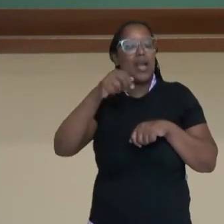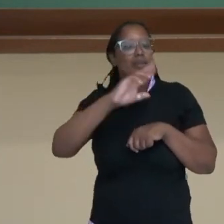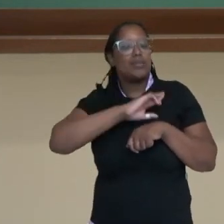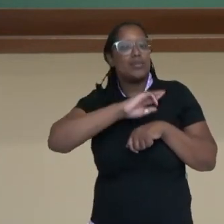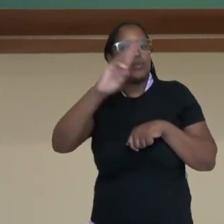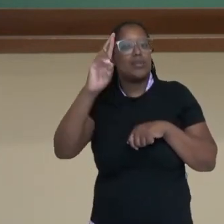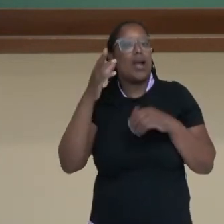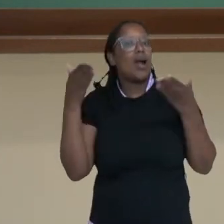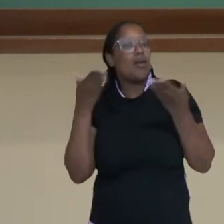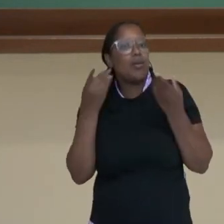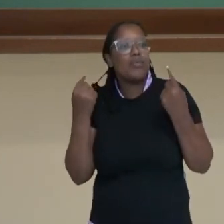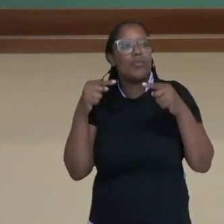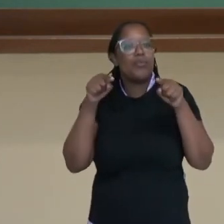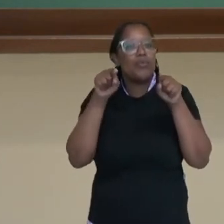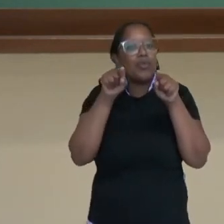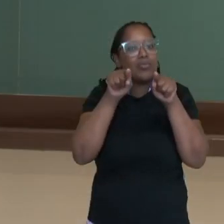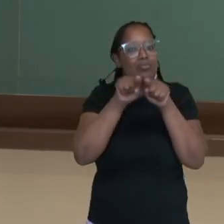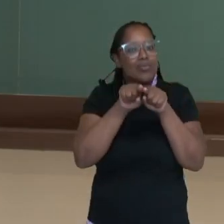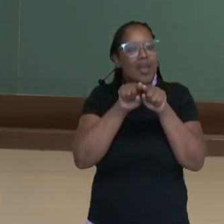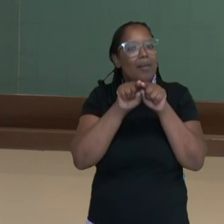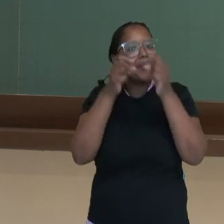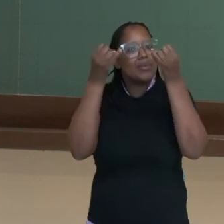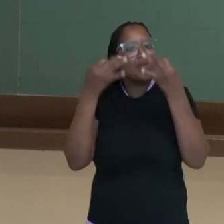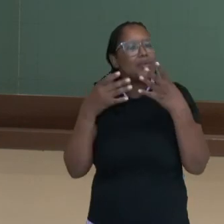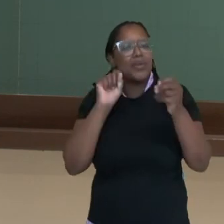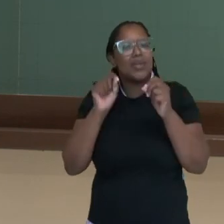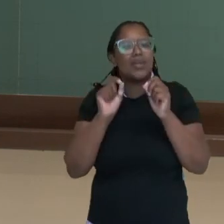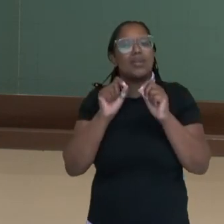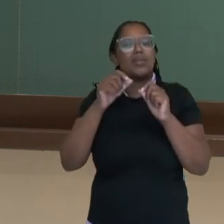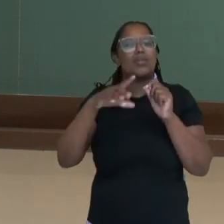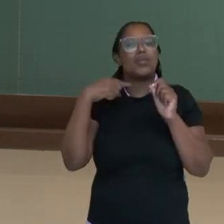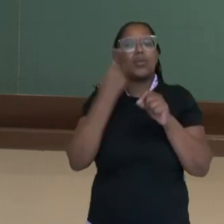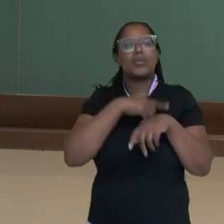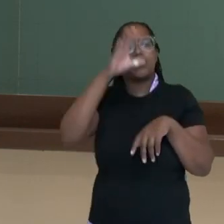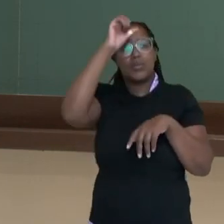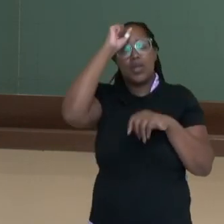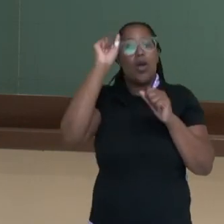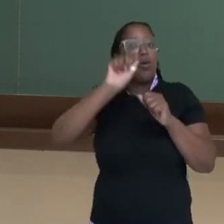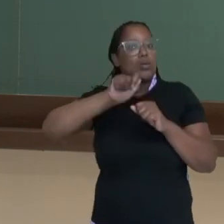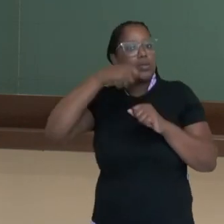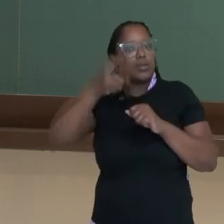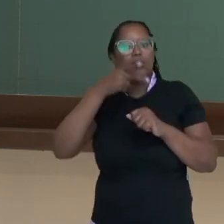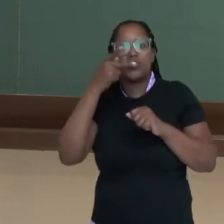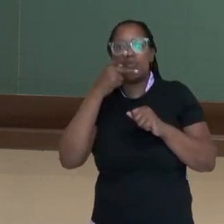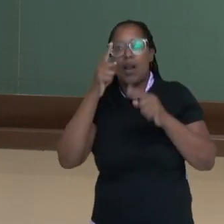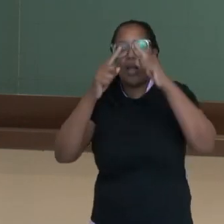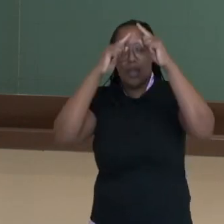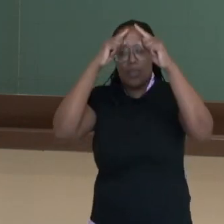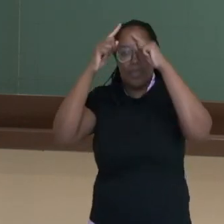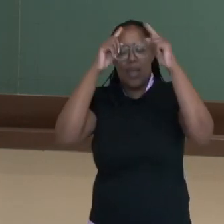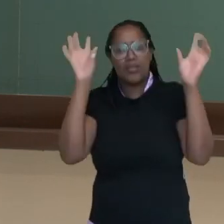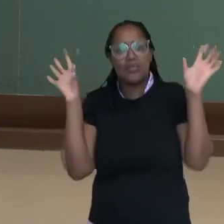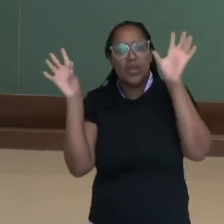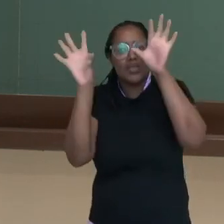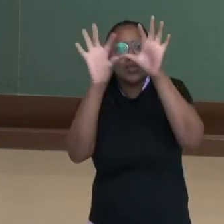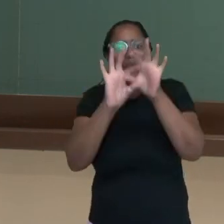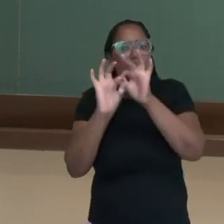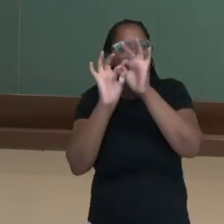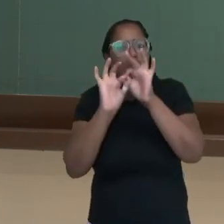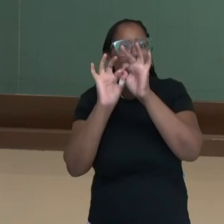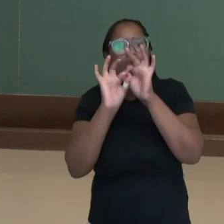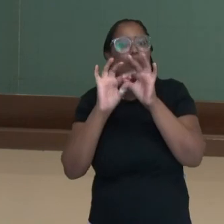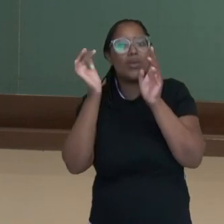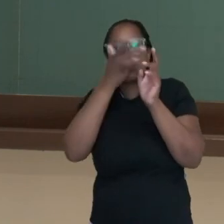nossa retomada, então. Os símbolos comunicam ideias, conectam os seres com o